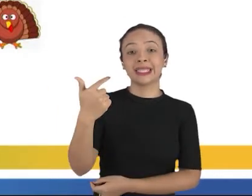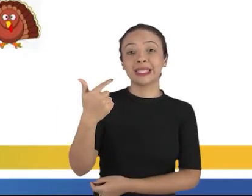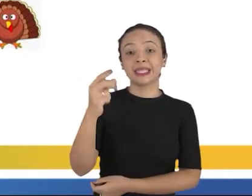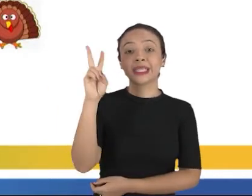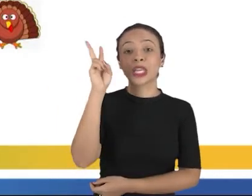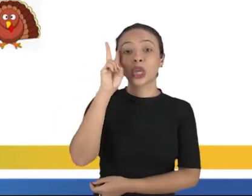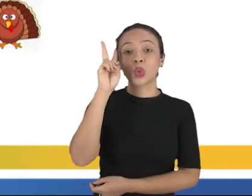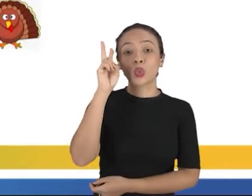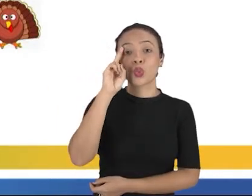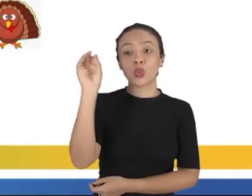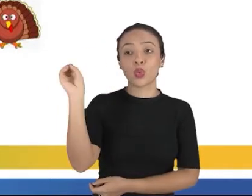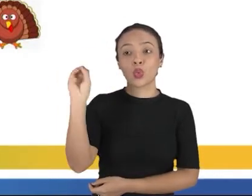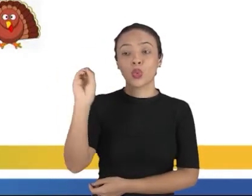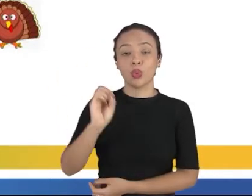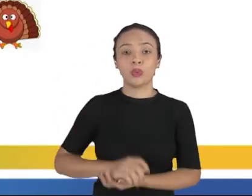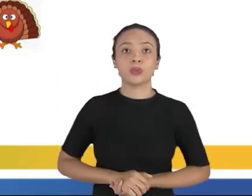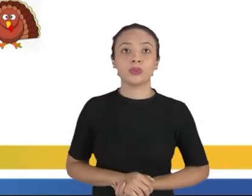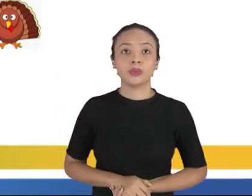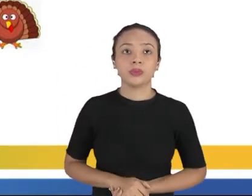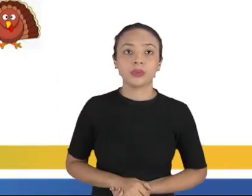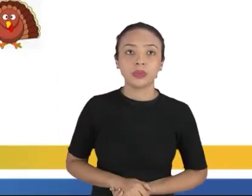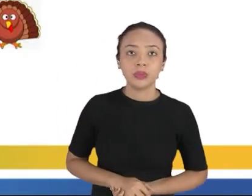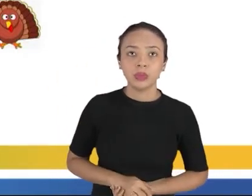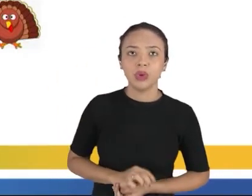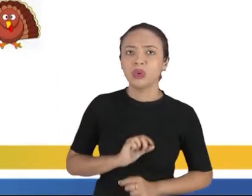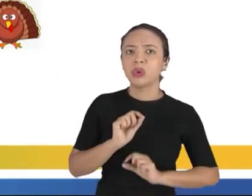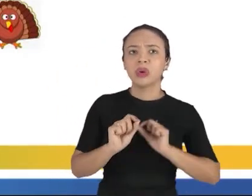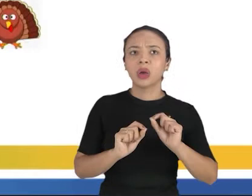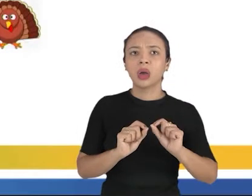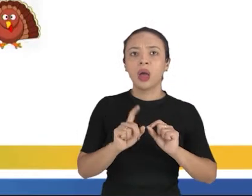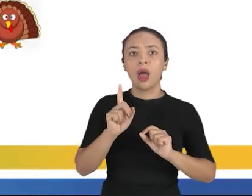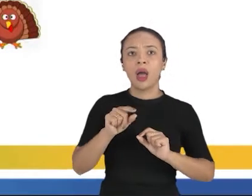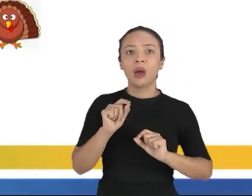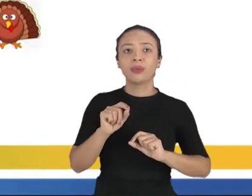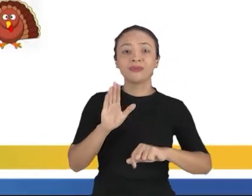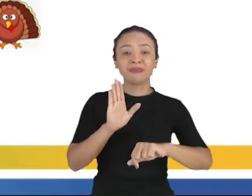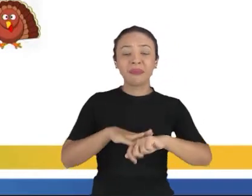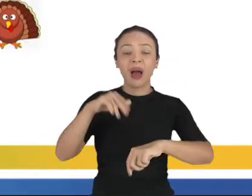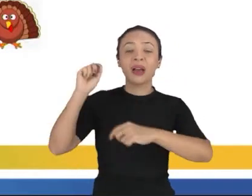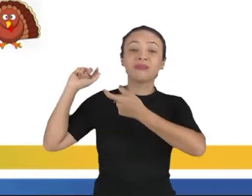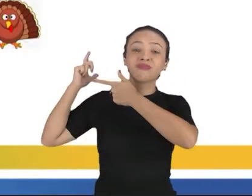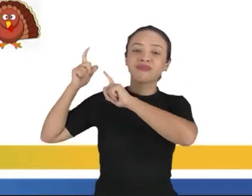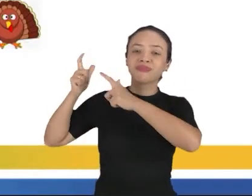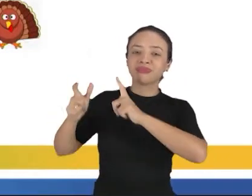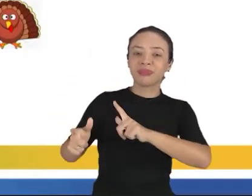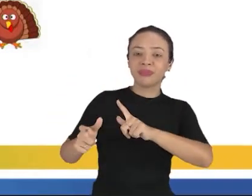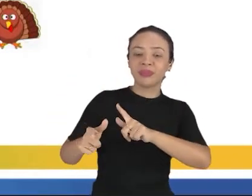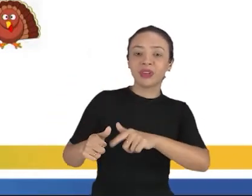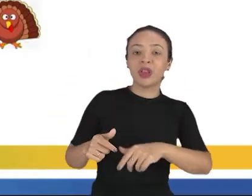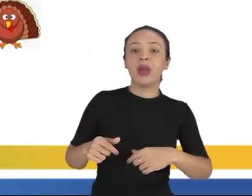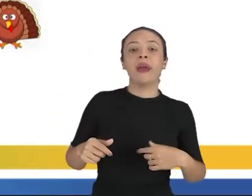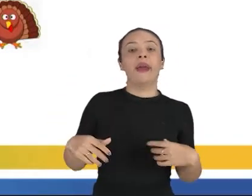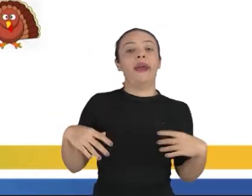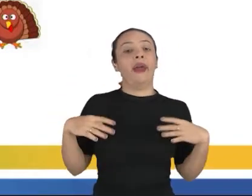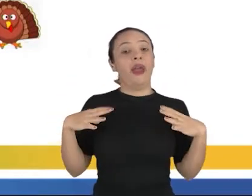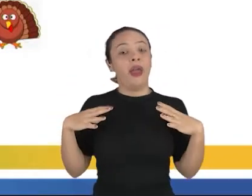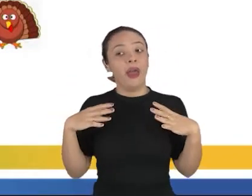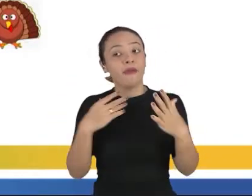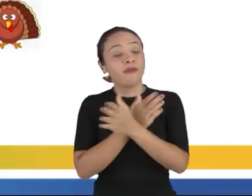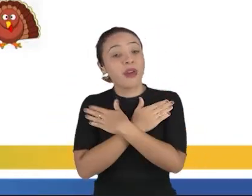de outubro. O que é o Thanksgiving? Trata-se de um dos mais tradicionais feriados